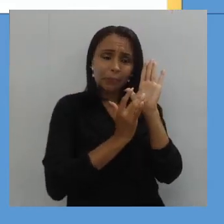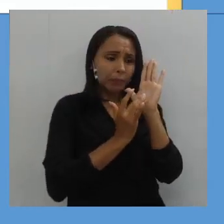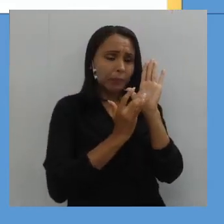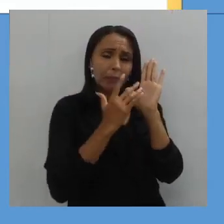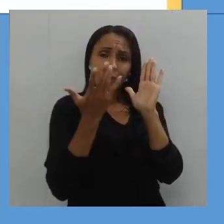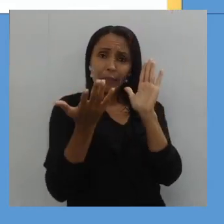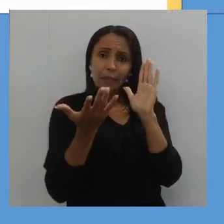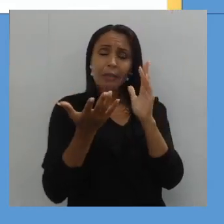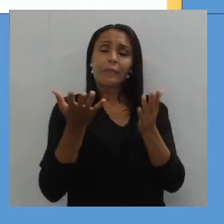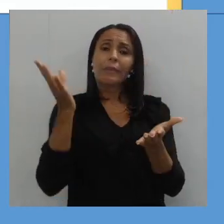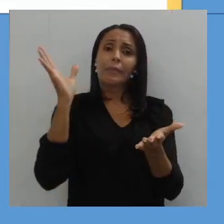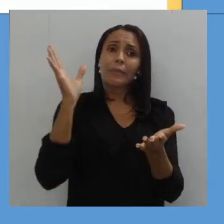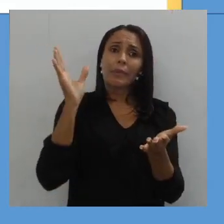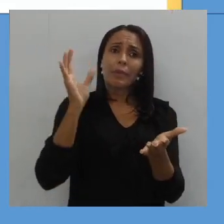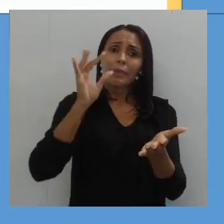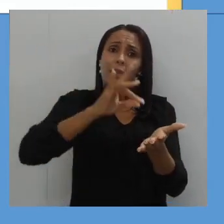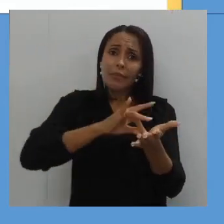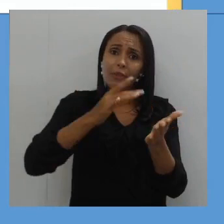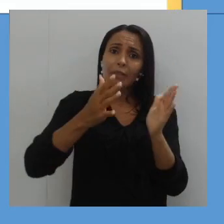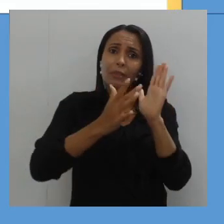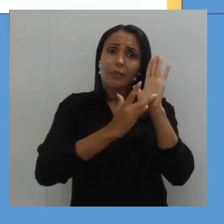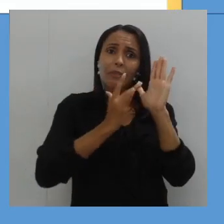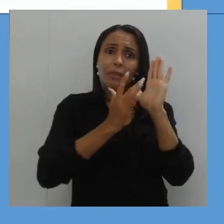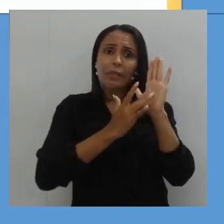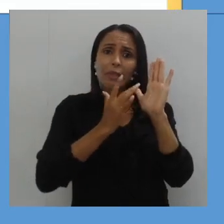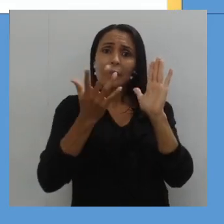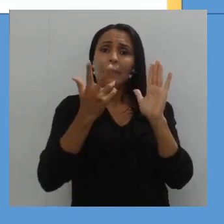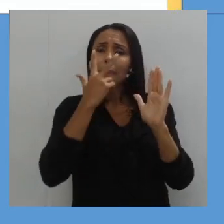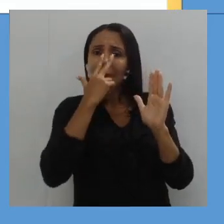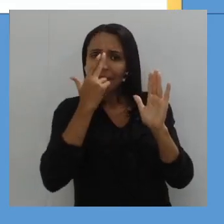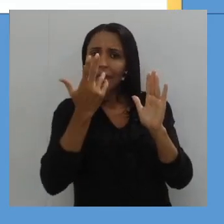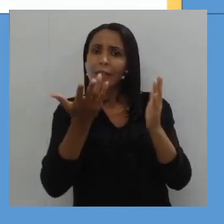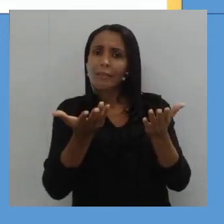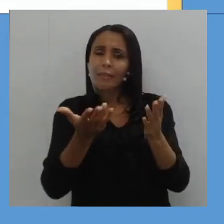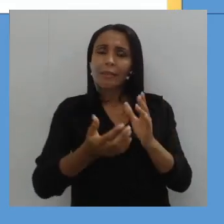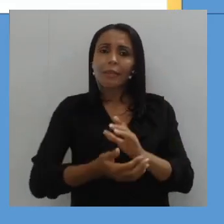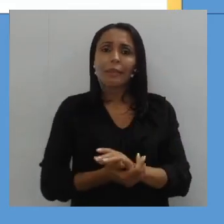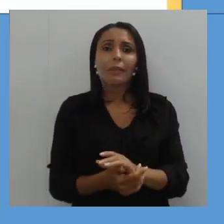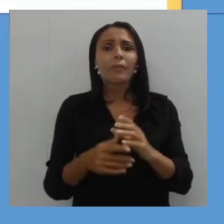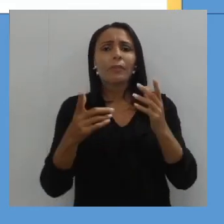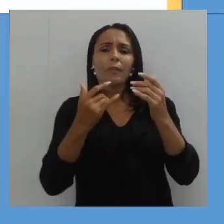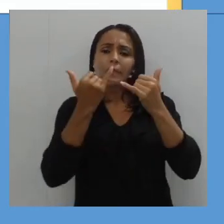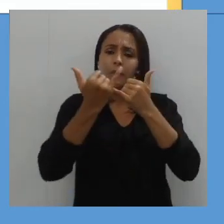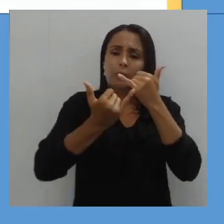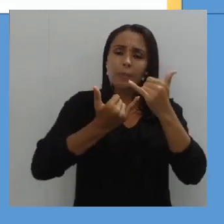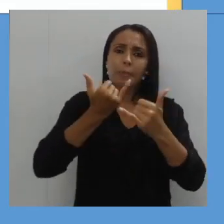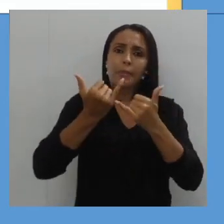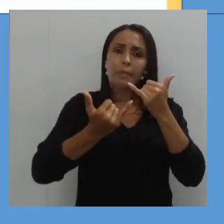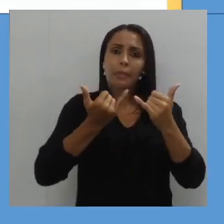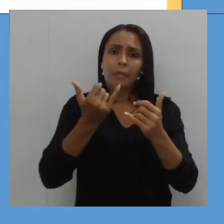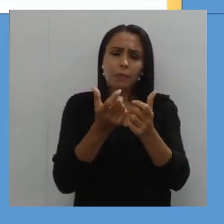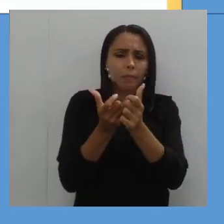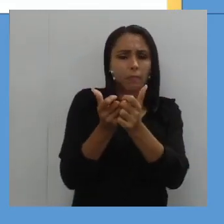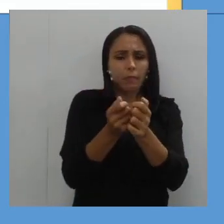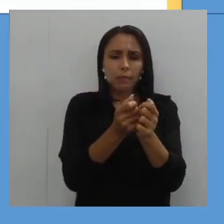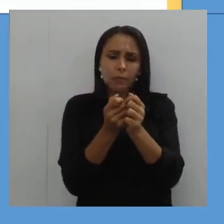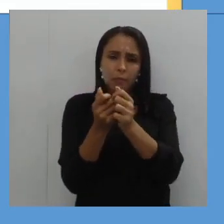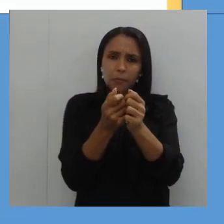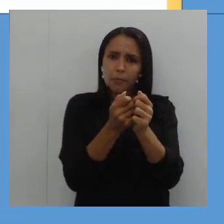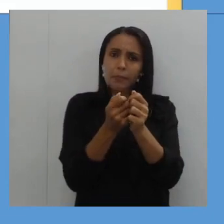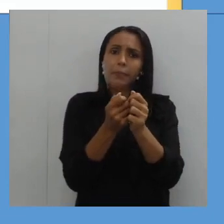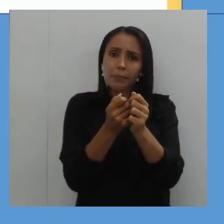na verdade, ela tem toda uma armação parecida com essa. Então, quando você está brincando com um joguinho,